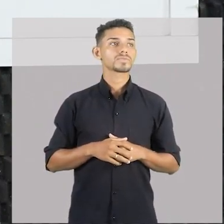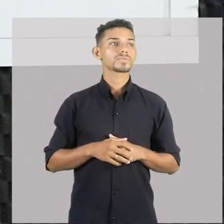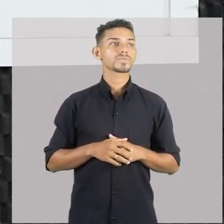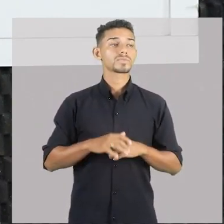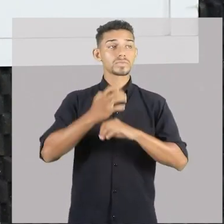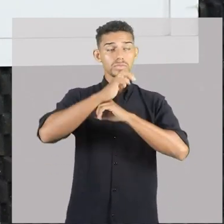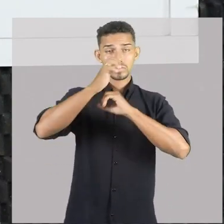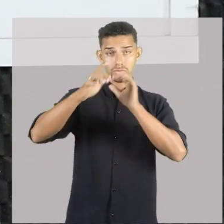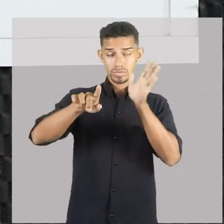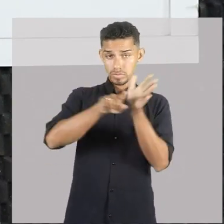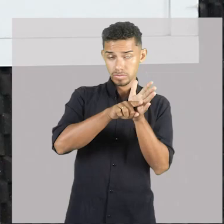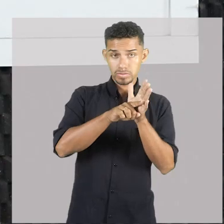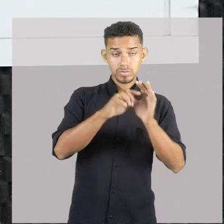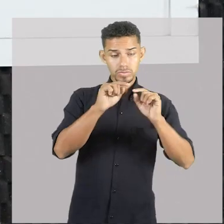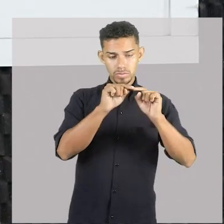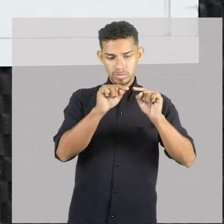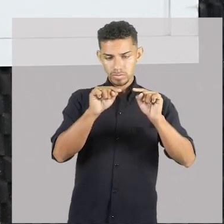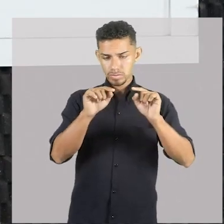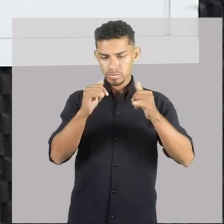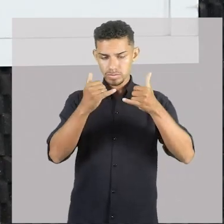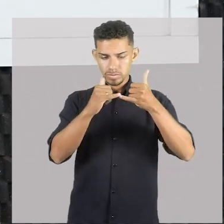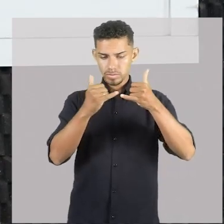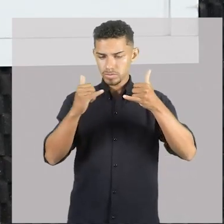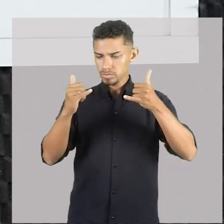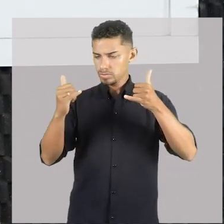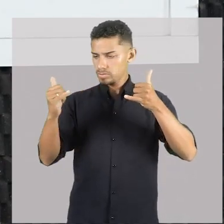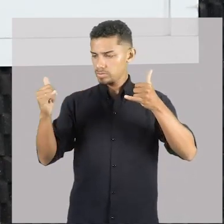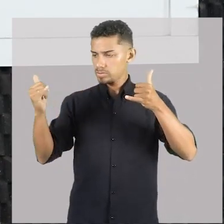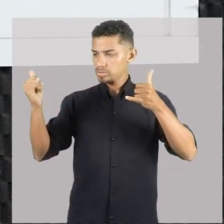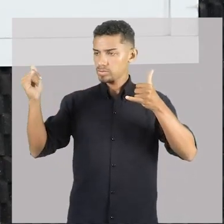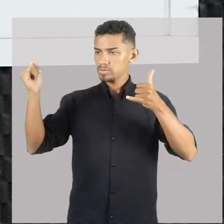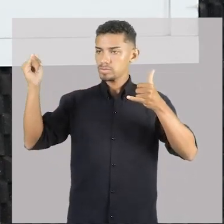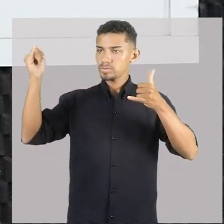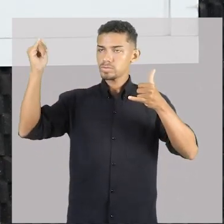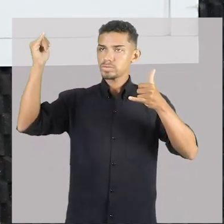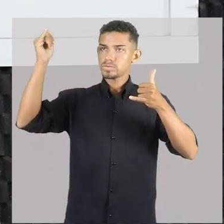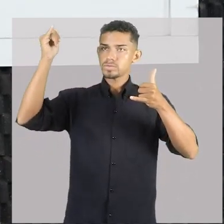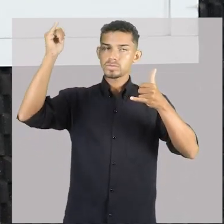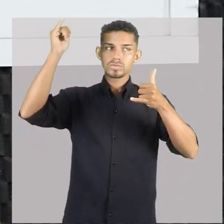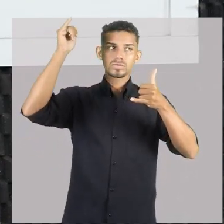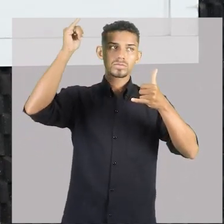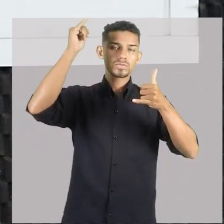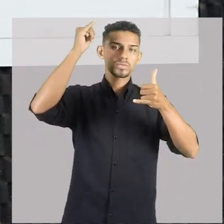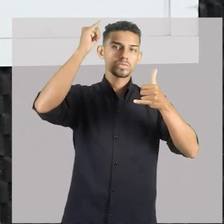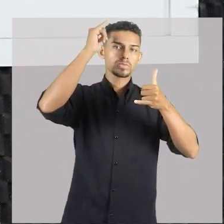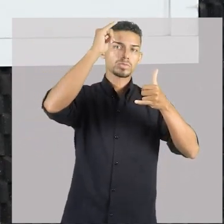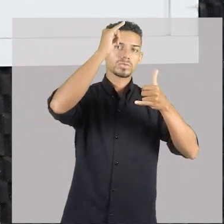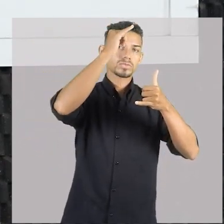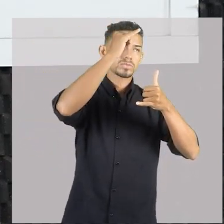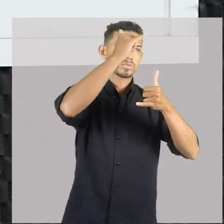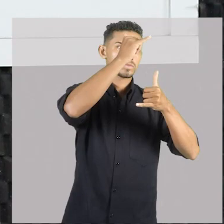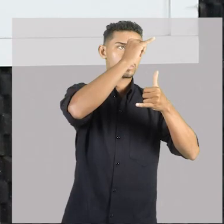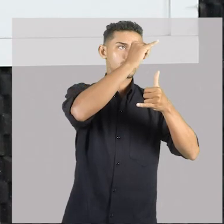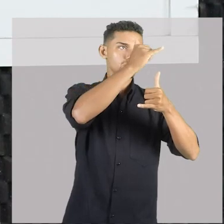polo negativo, dão uma volta no circuito